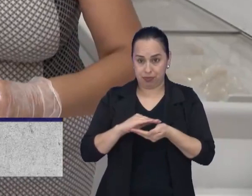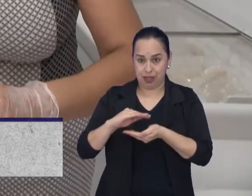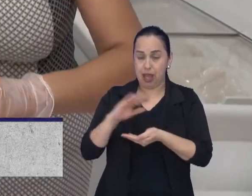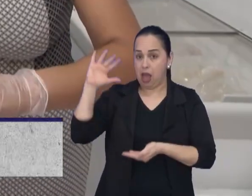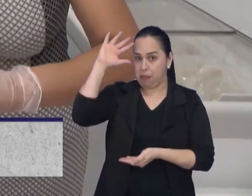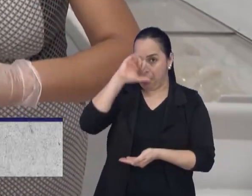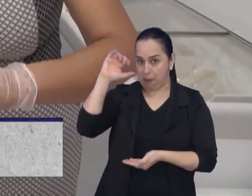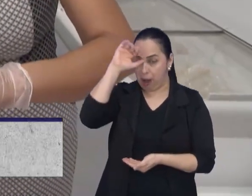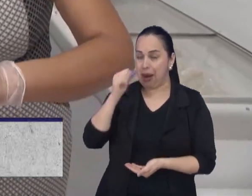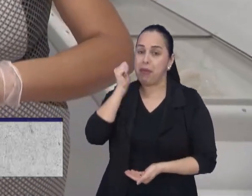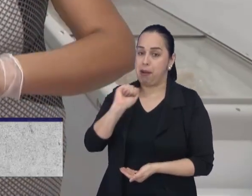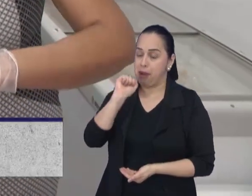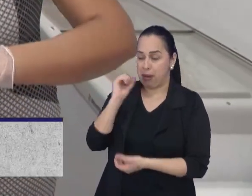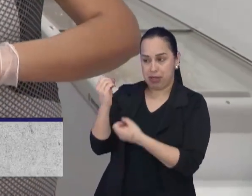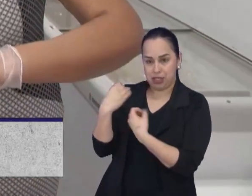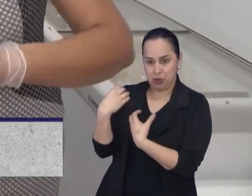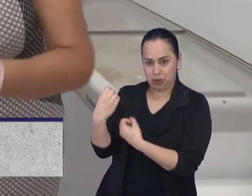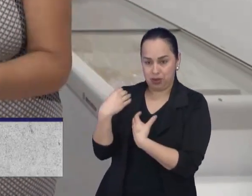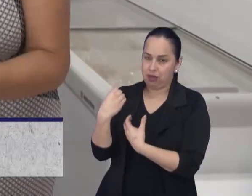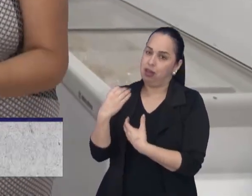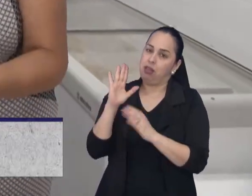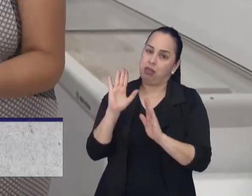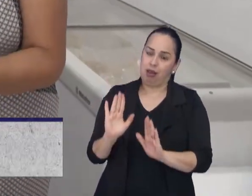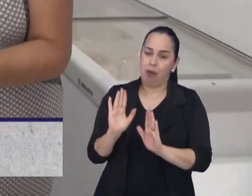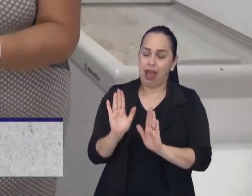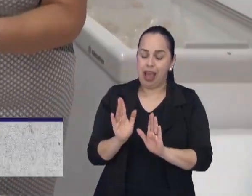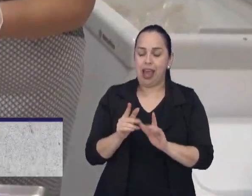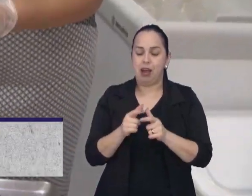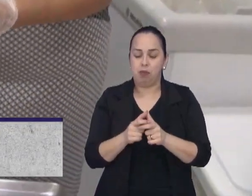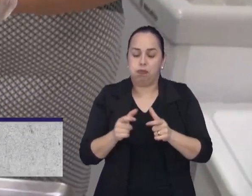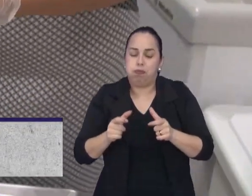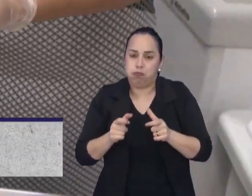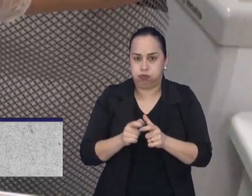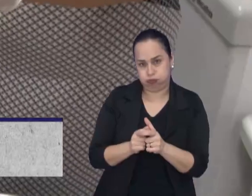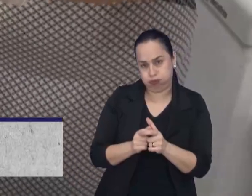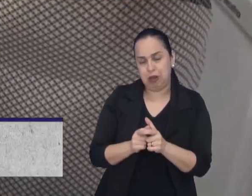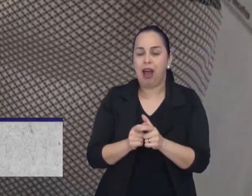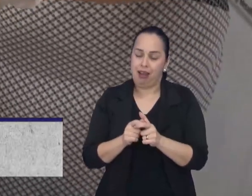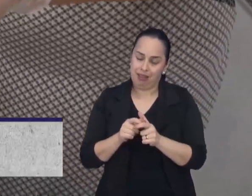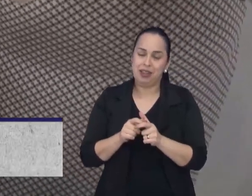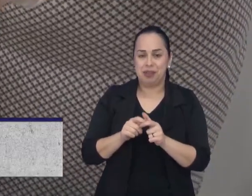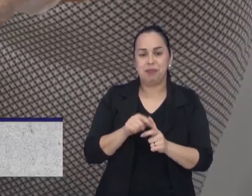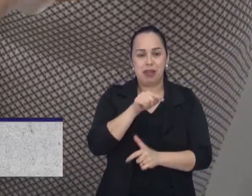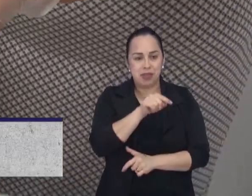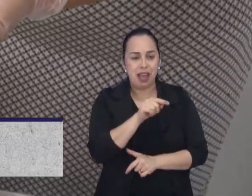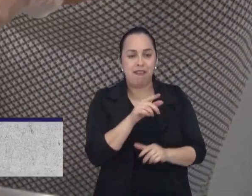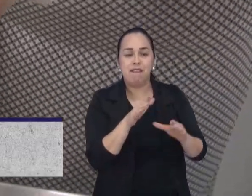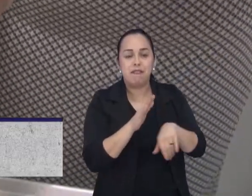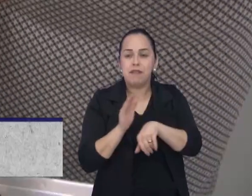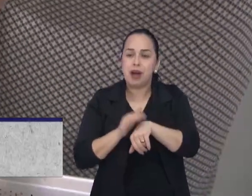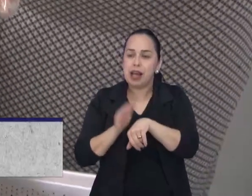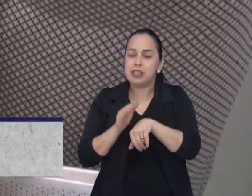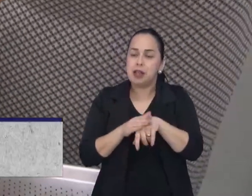que eu aprendi, porque minha mãe também faz bolinho. Não é padrão, tem uns que ficam grandes, outros que ficam pequenininho. Você faz mais bicudinho